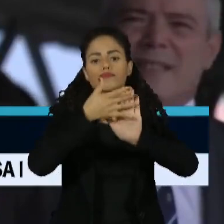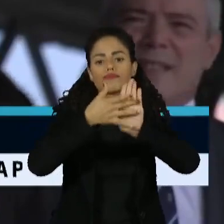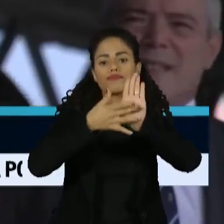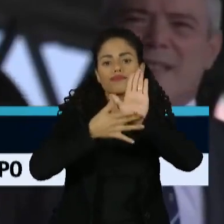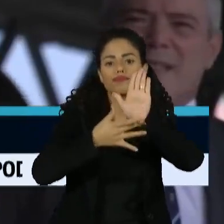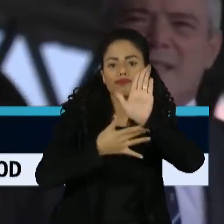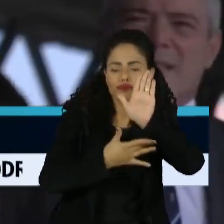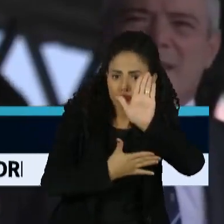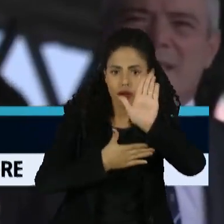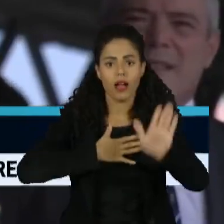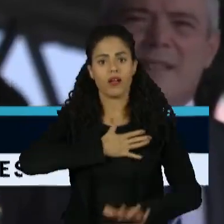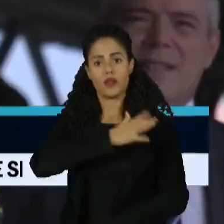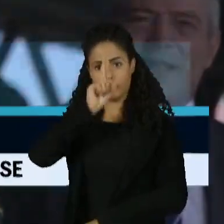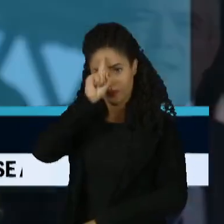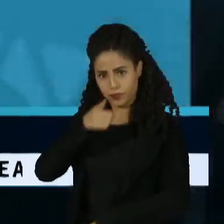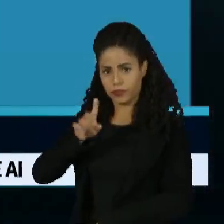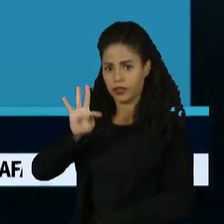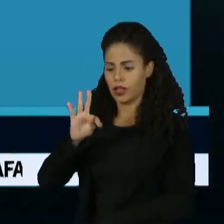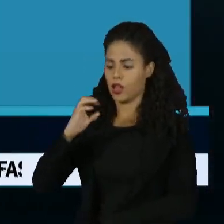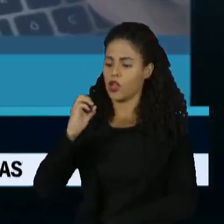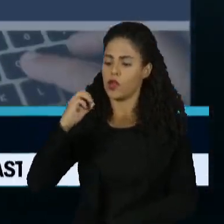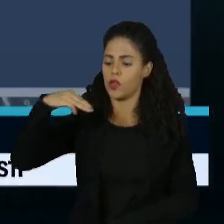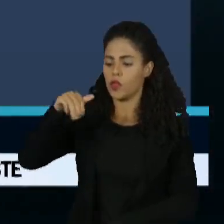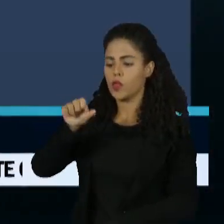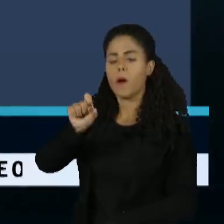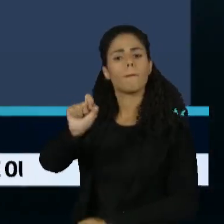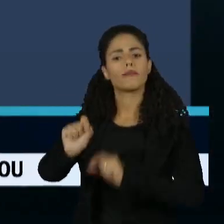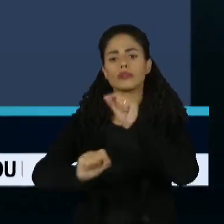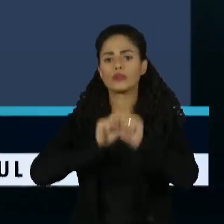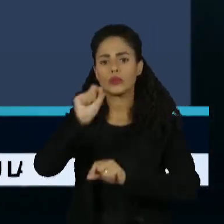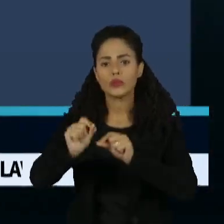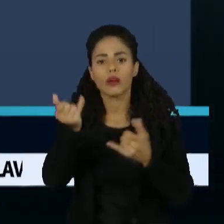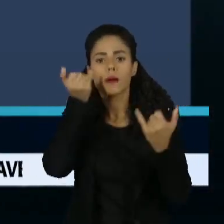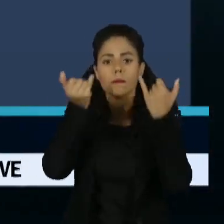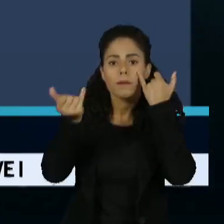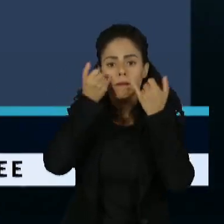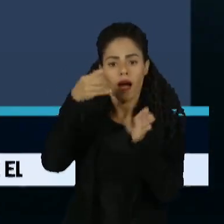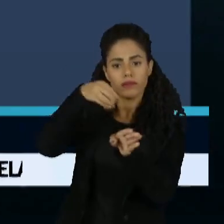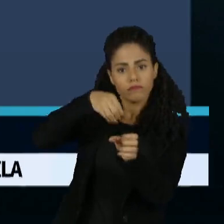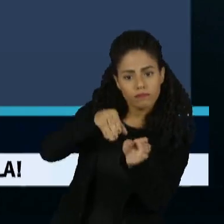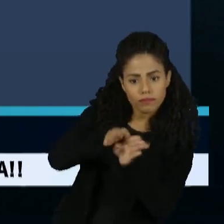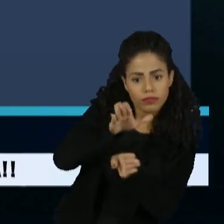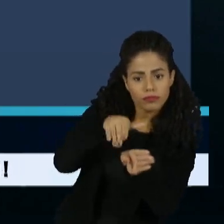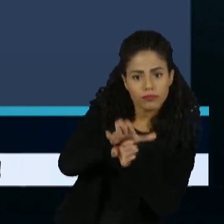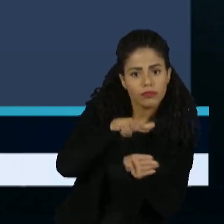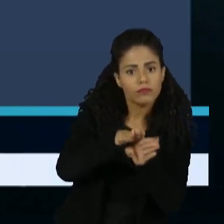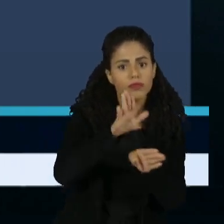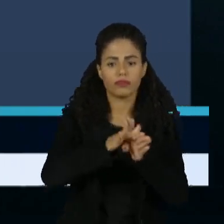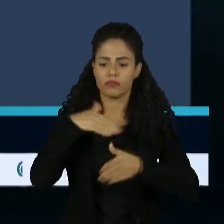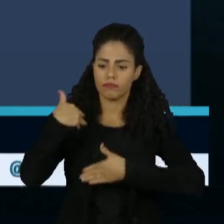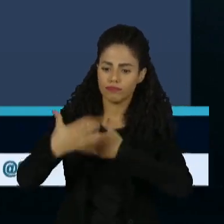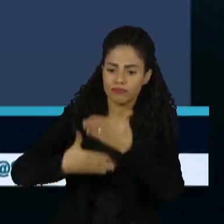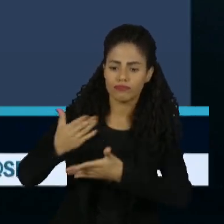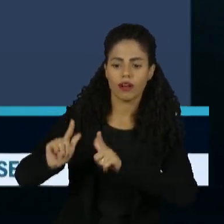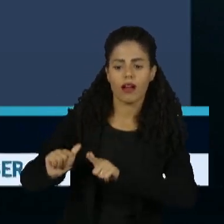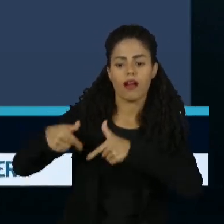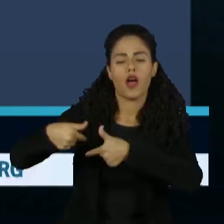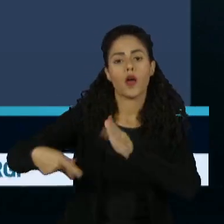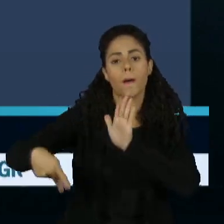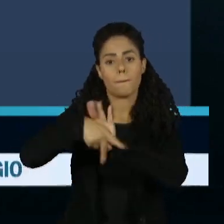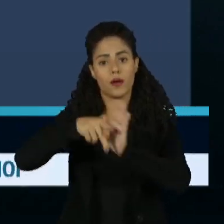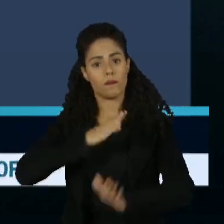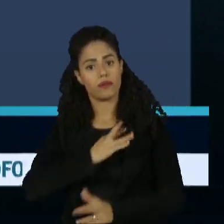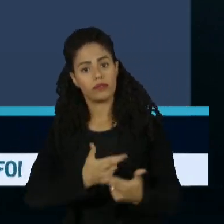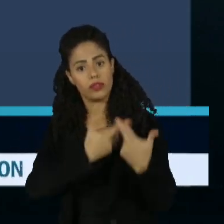comandante do exército General Thomaz Paiva afirma que a intenção é orientar as ações a serem desenvolvidas pelo exército para continuar